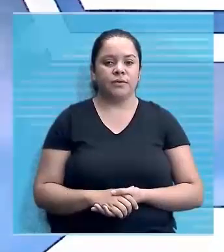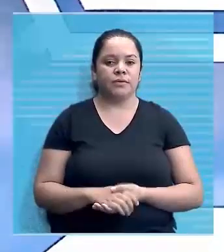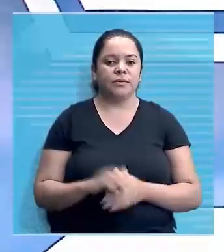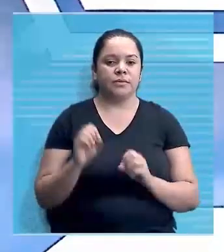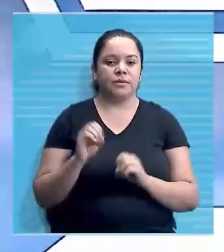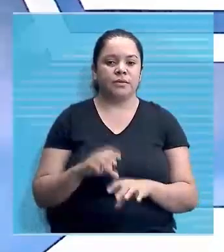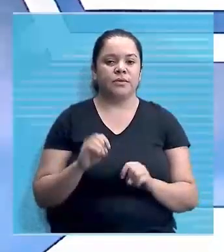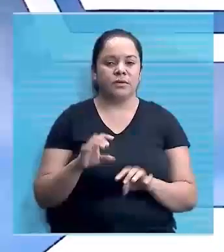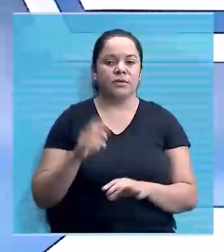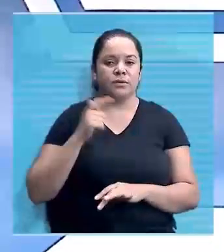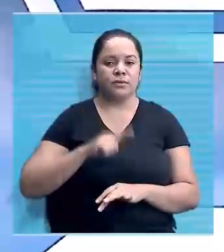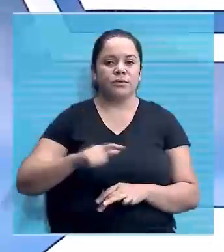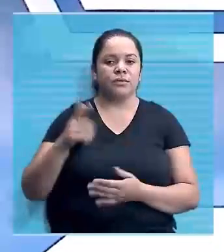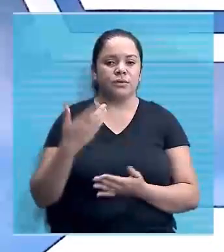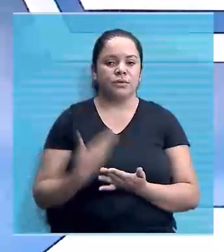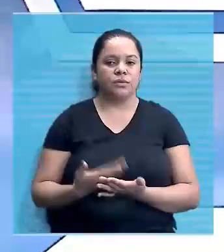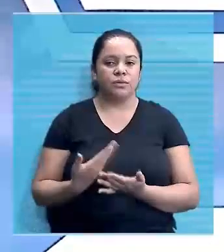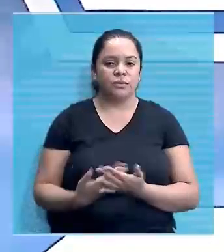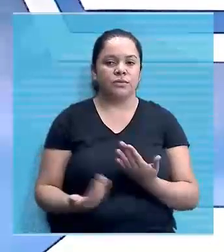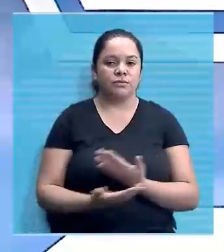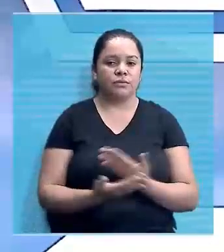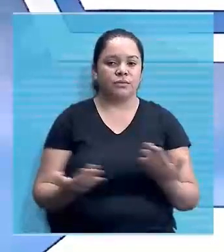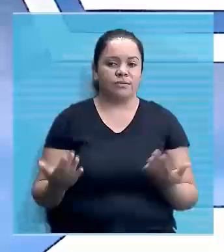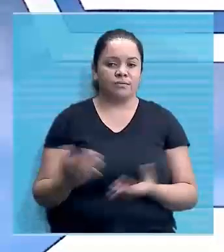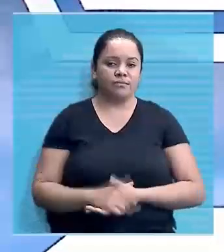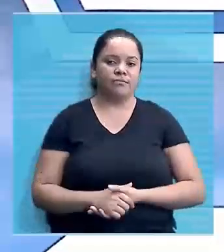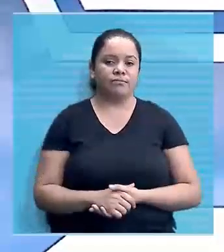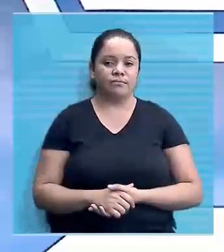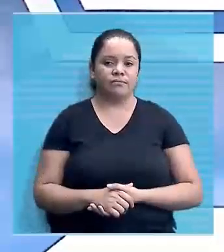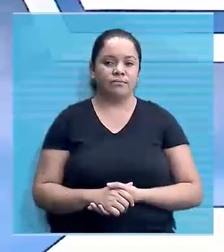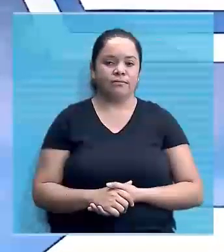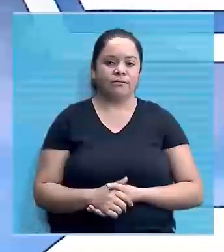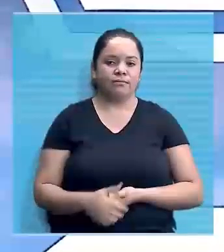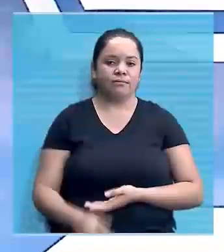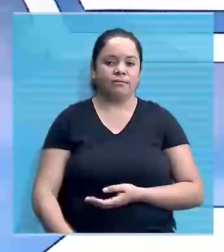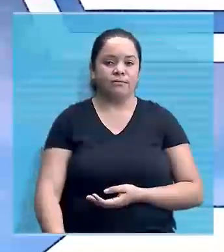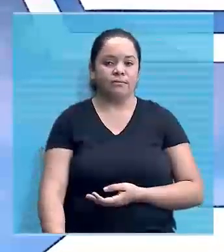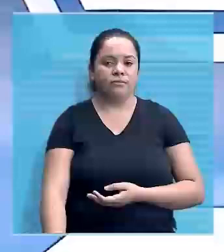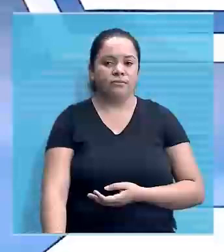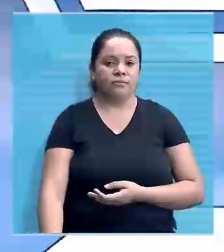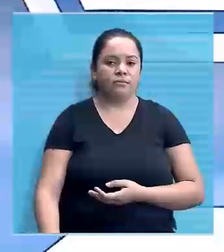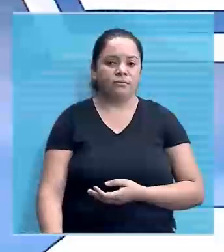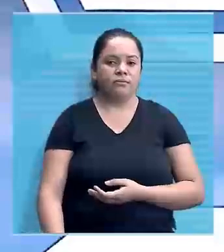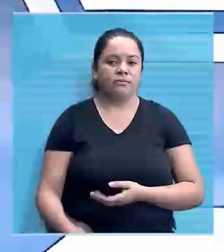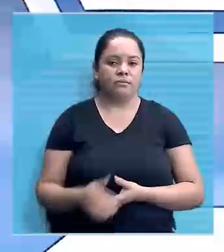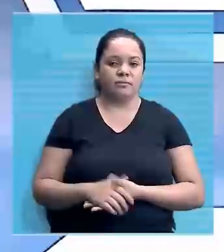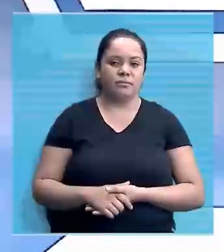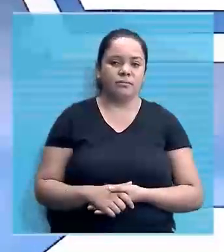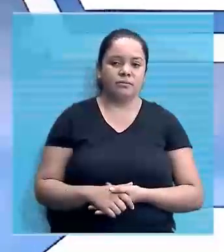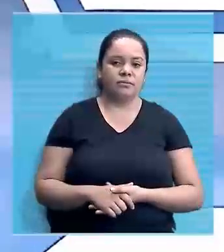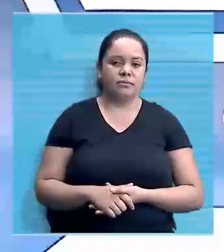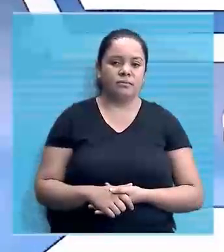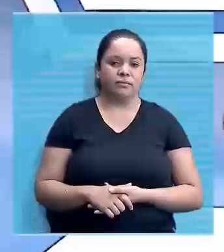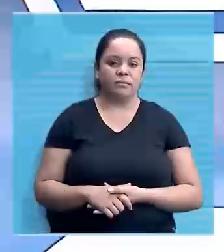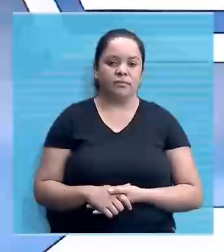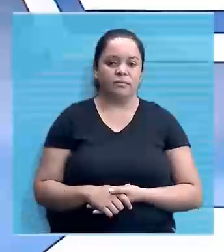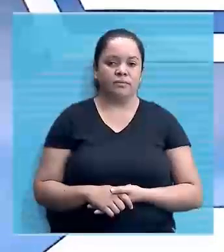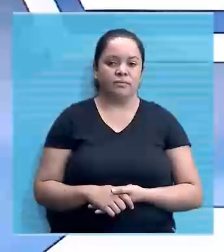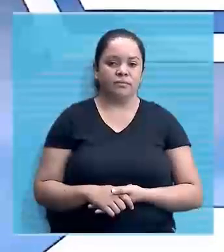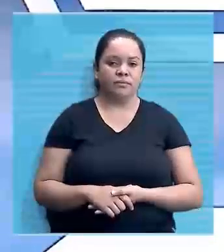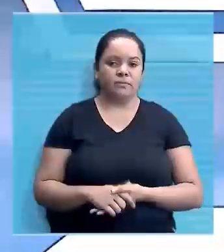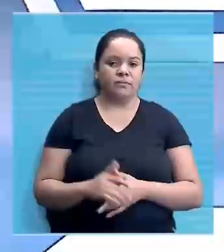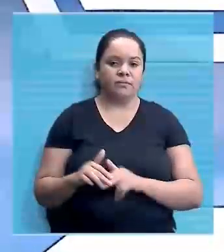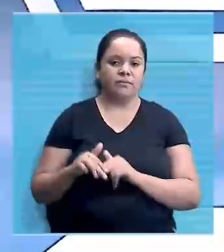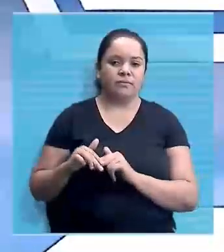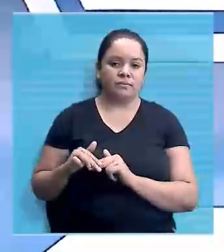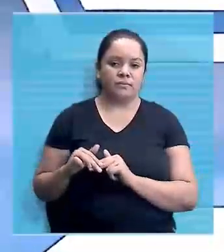para dar sequência aos conteúdos de geografia tranquilo deixa ver quem está conectado no momento olha pelo